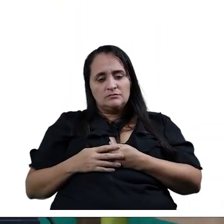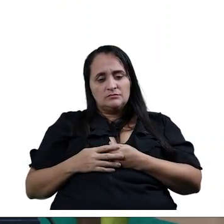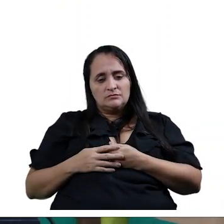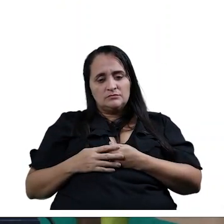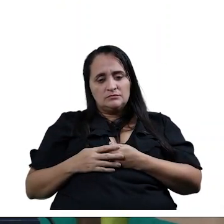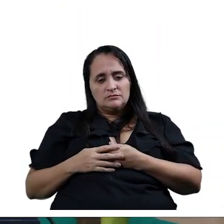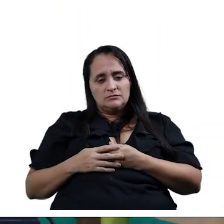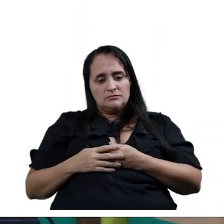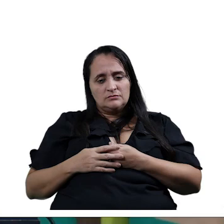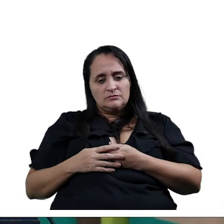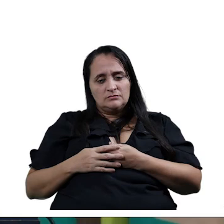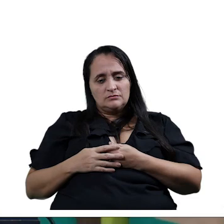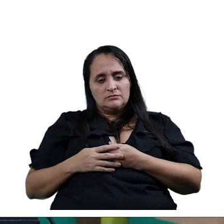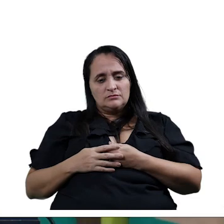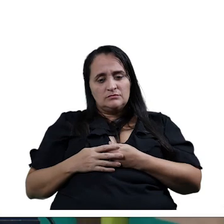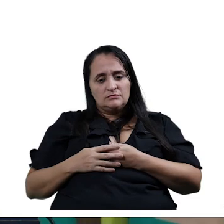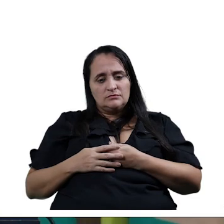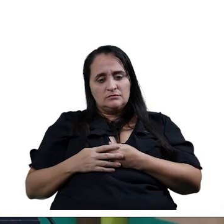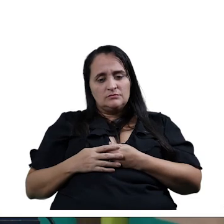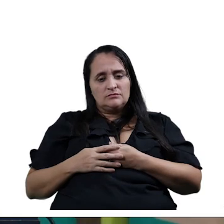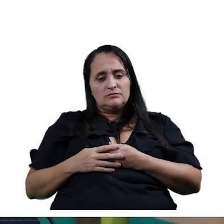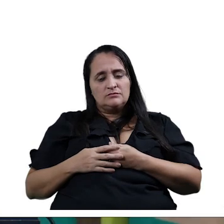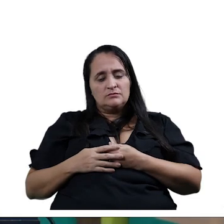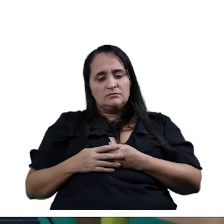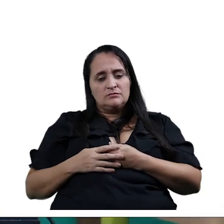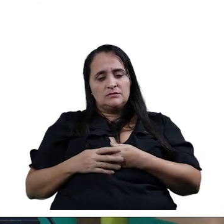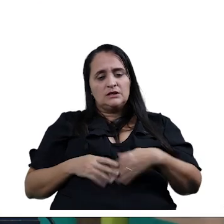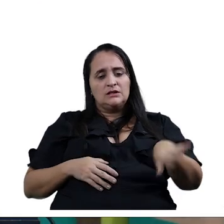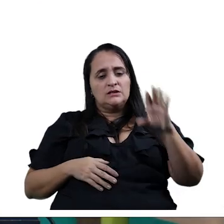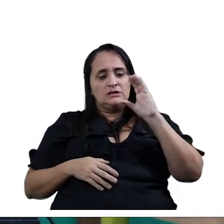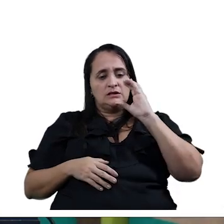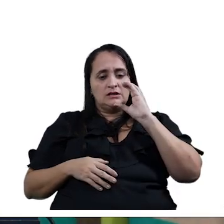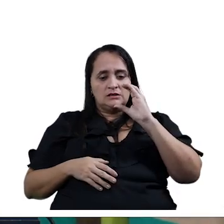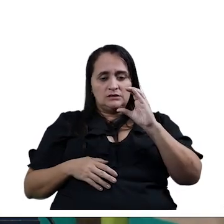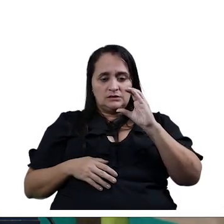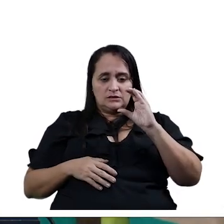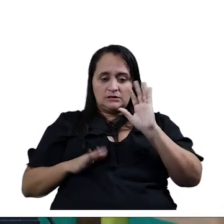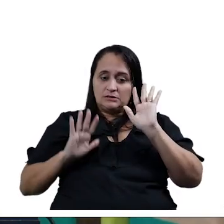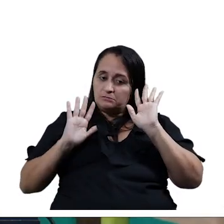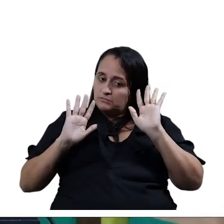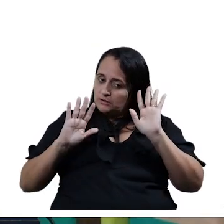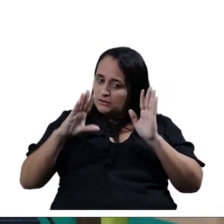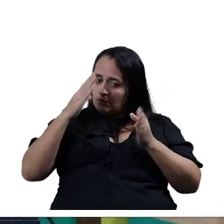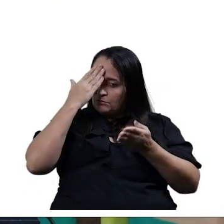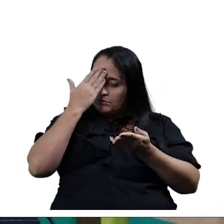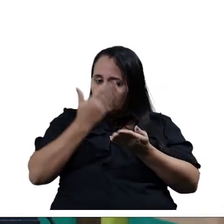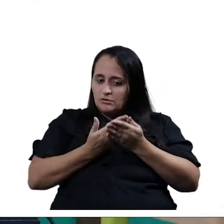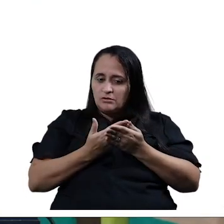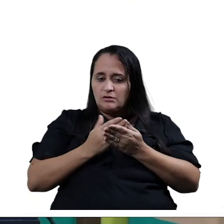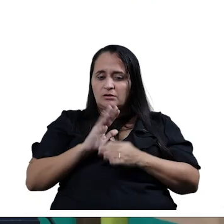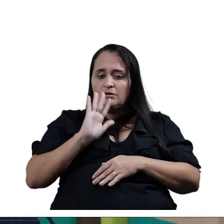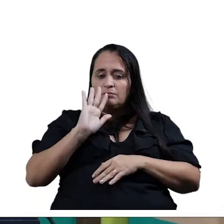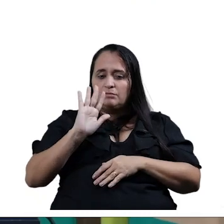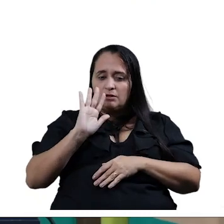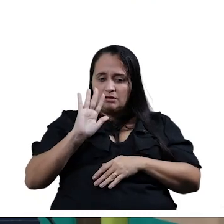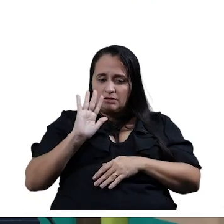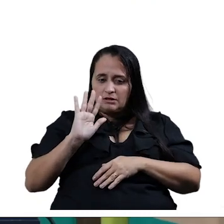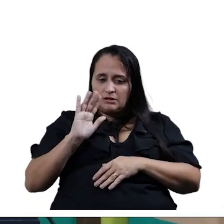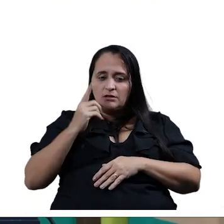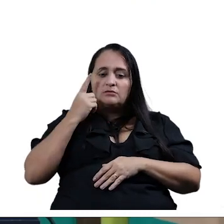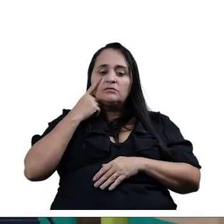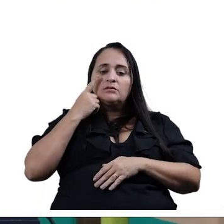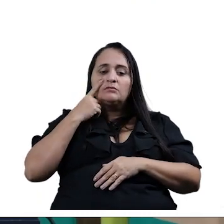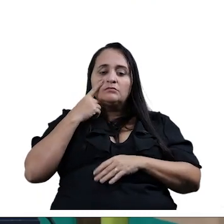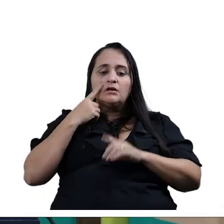a nossa resposta está na letra C. Eu creio, mas fica aí, ó, bota no bolso